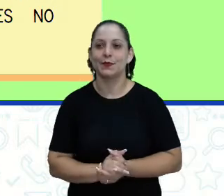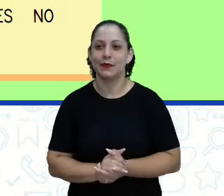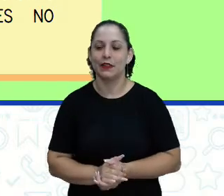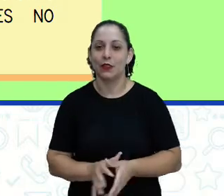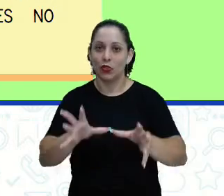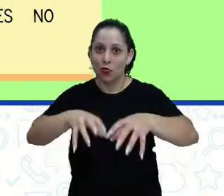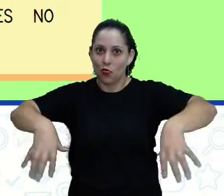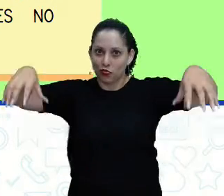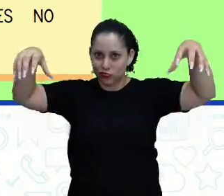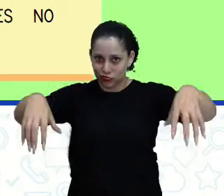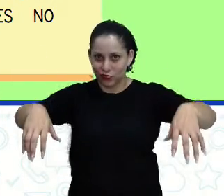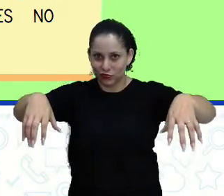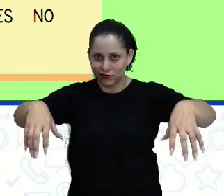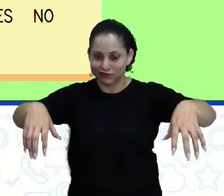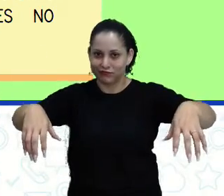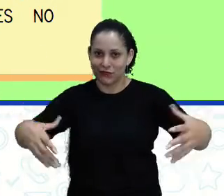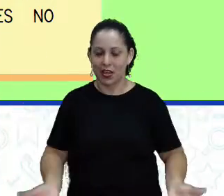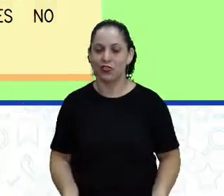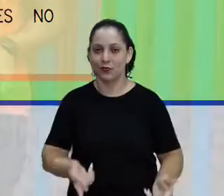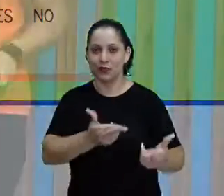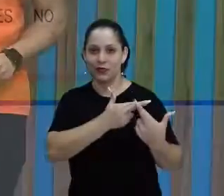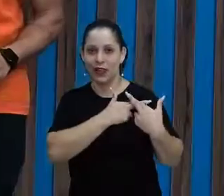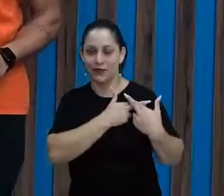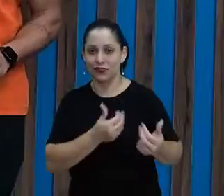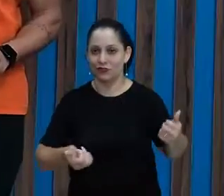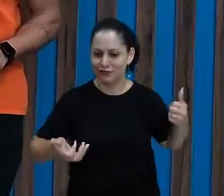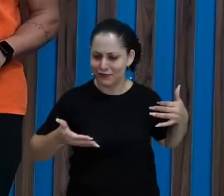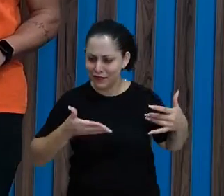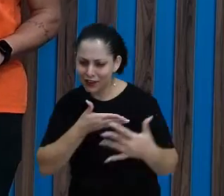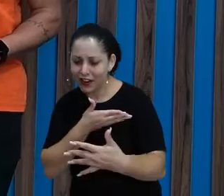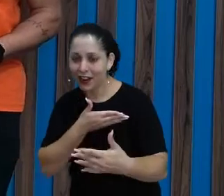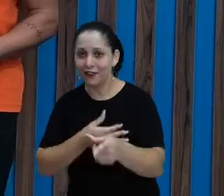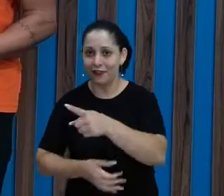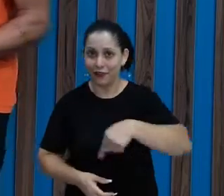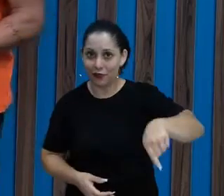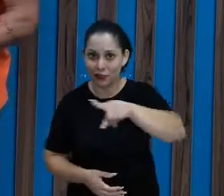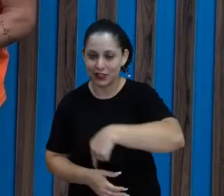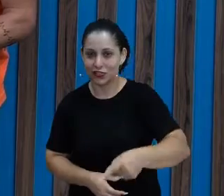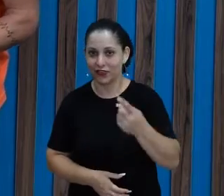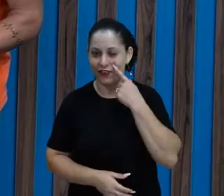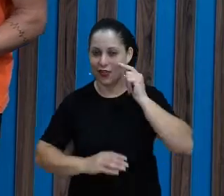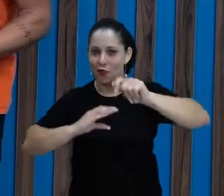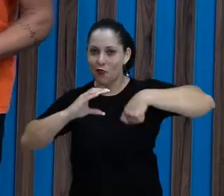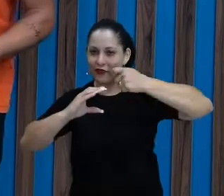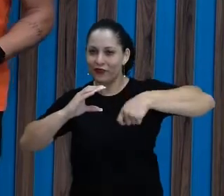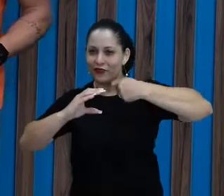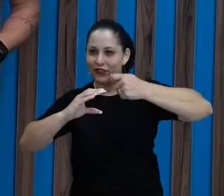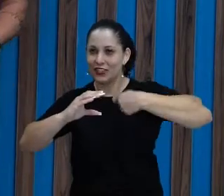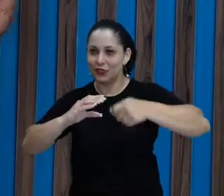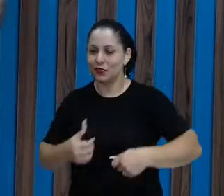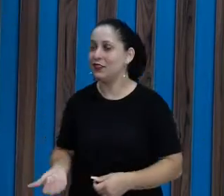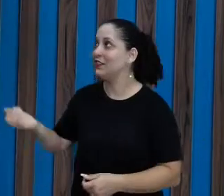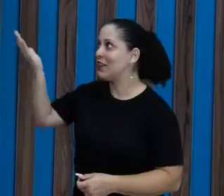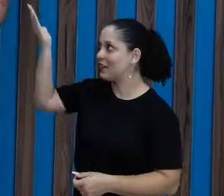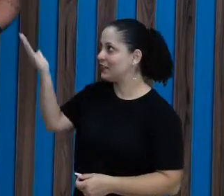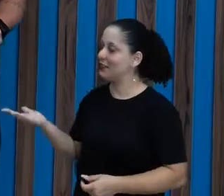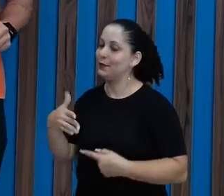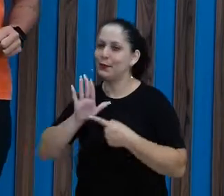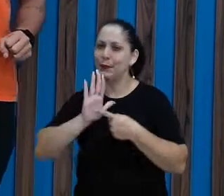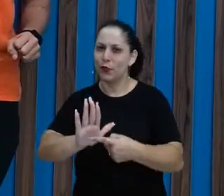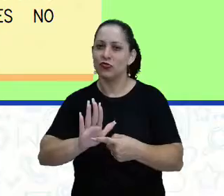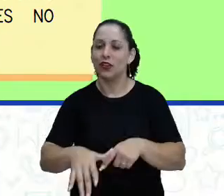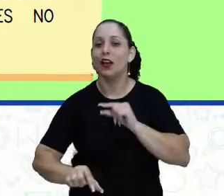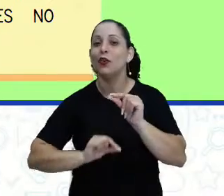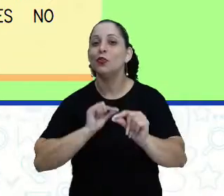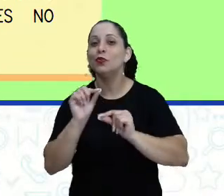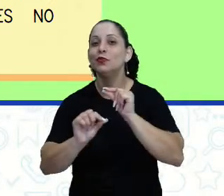dois órgãos que são responsáveis por isso. Eu vou correr mais um pouquinho para que vocês possam ver o vídeo. E aí, ó, só lembrando, Devinho, joga na